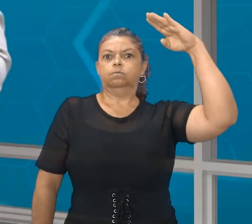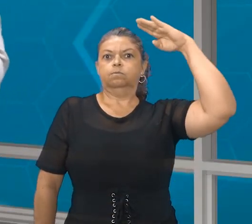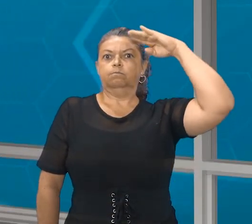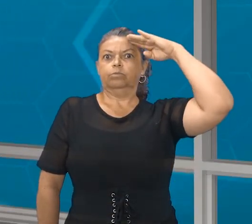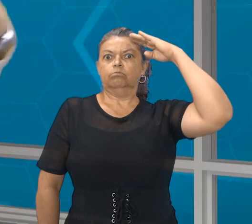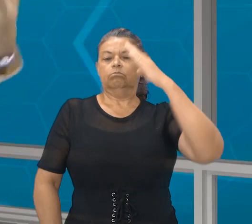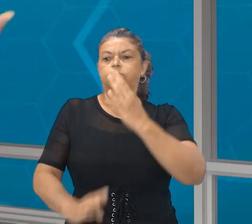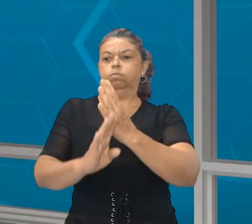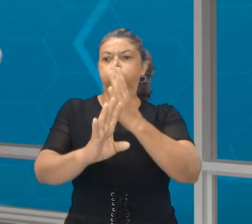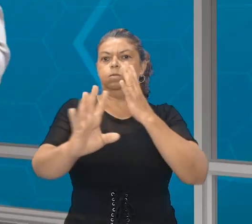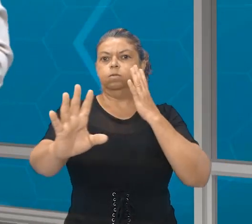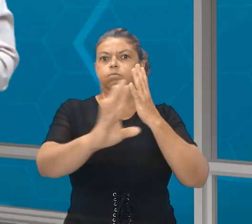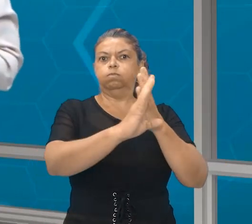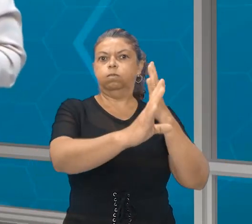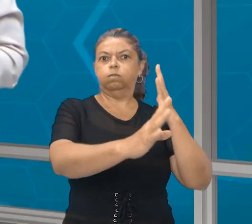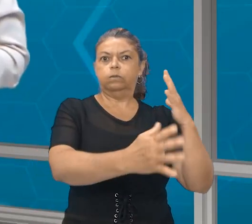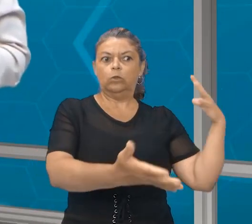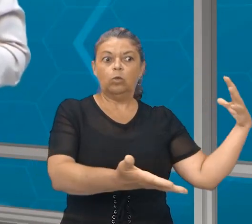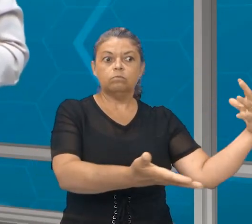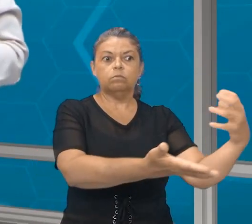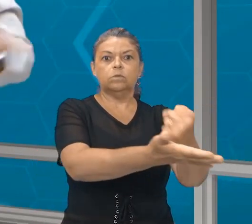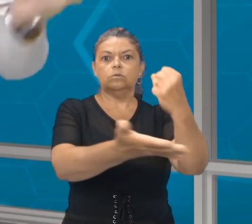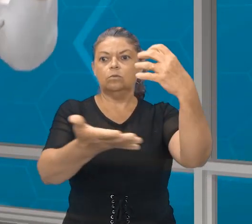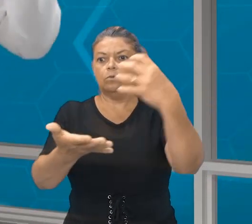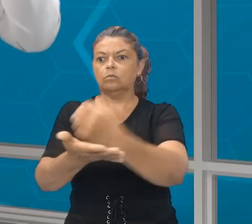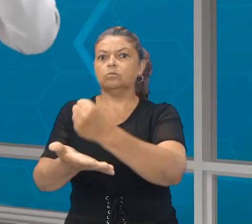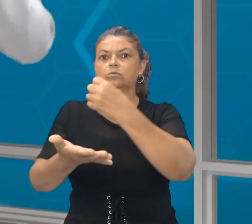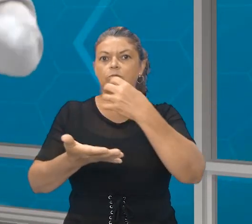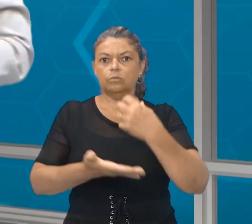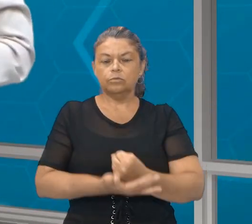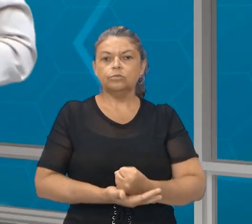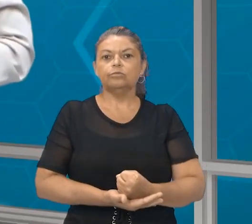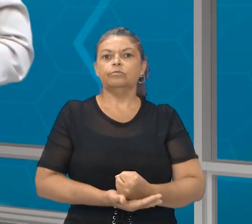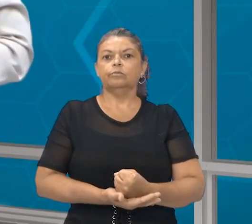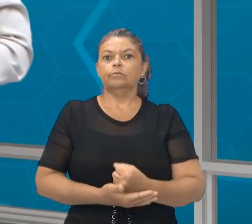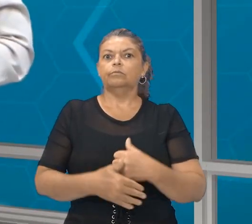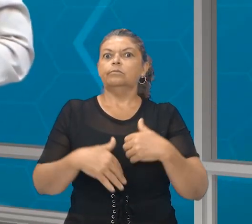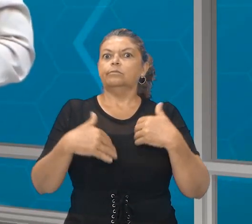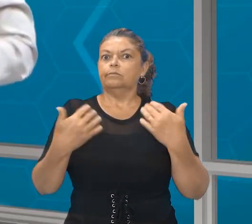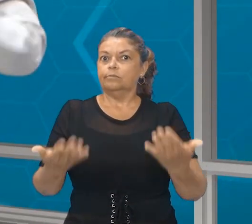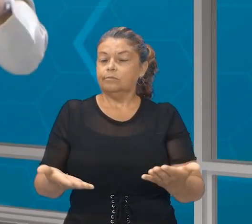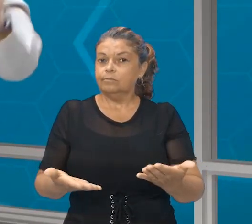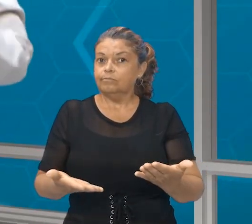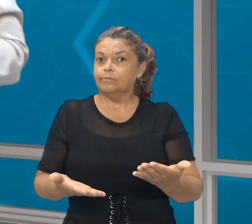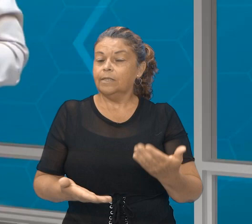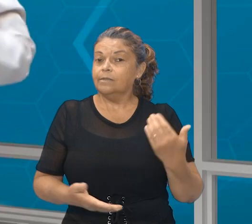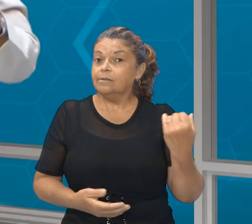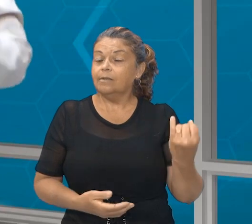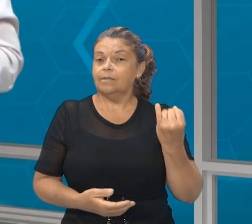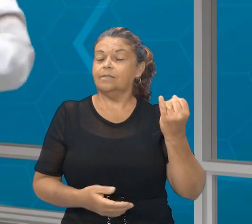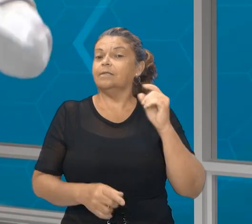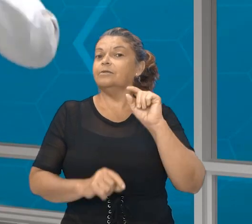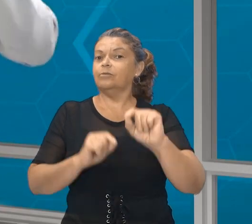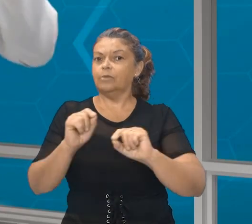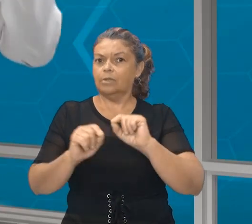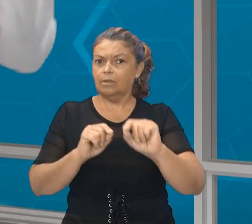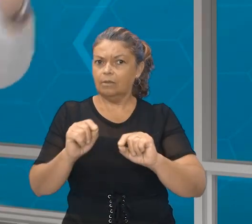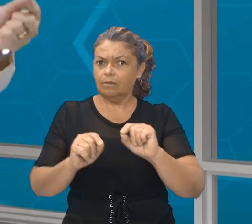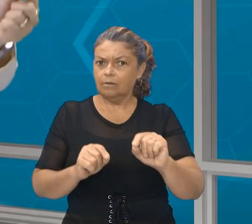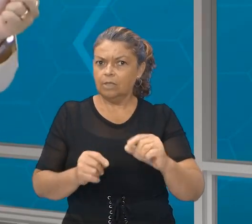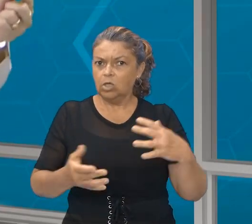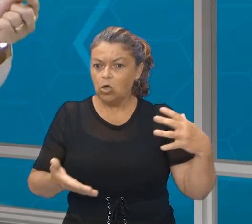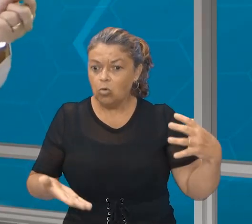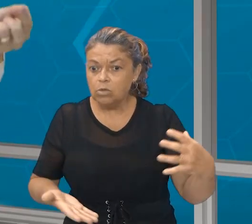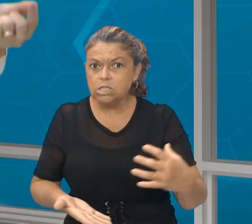tantos territórios quanto os romanos no mundo antigo. E o mais interessante nisso tudo é que o fato deles terem